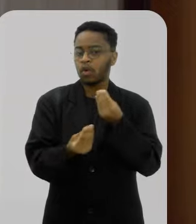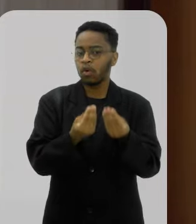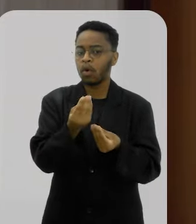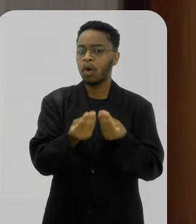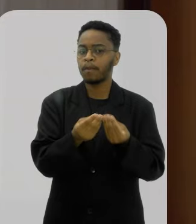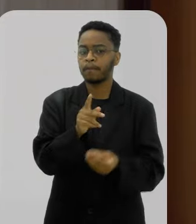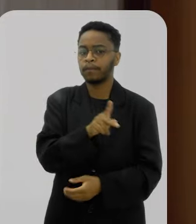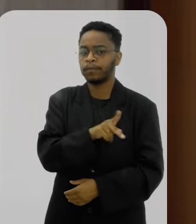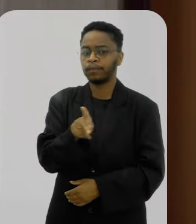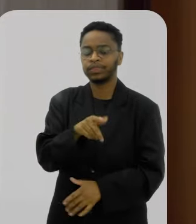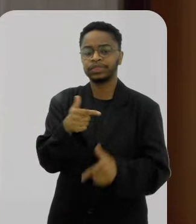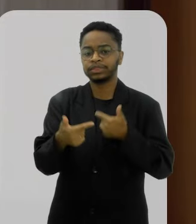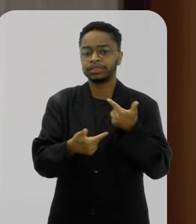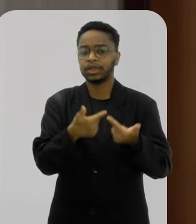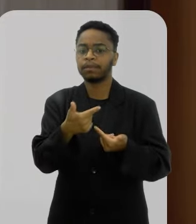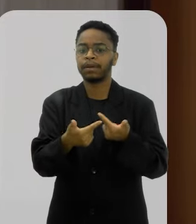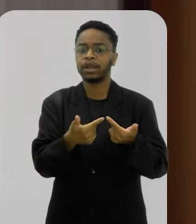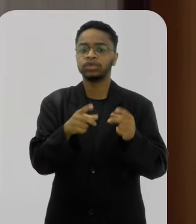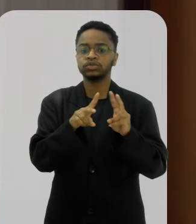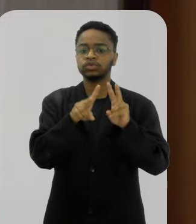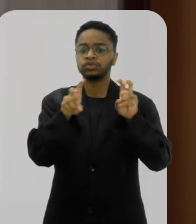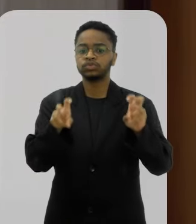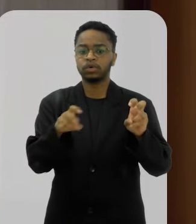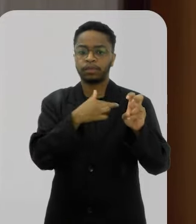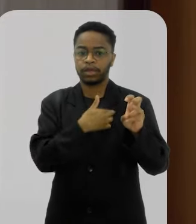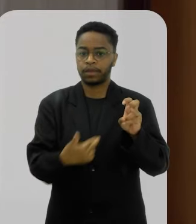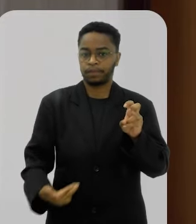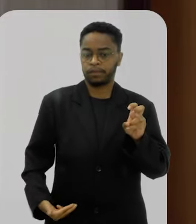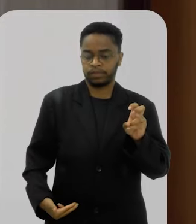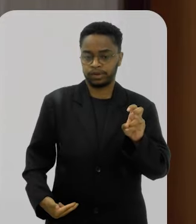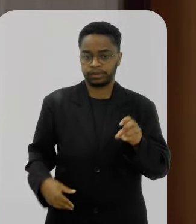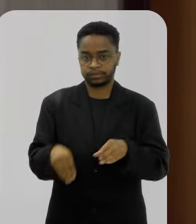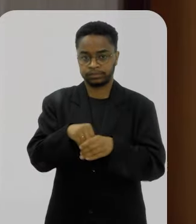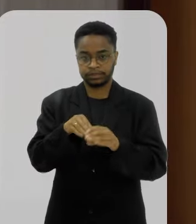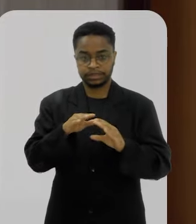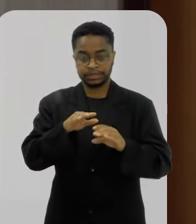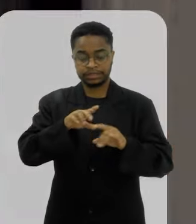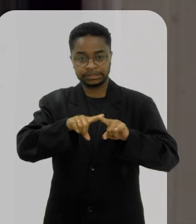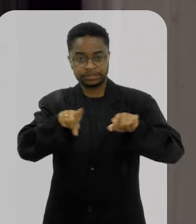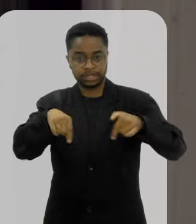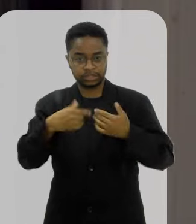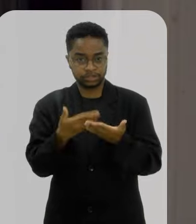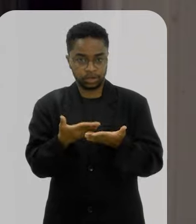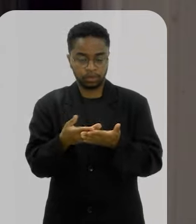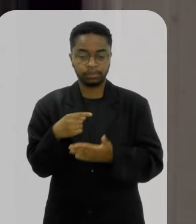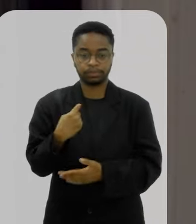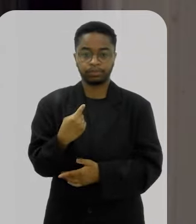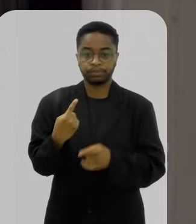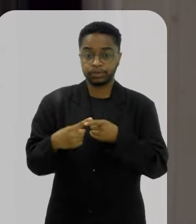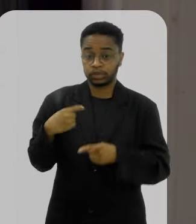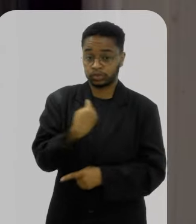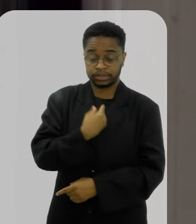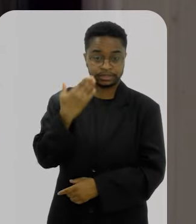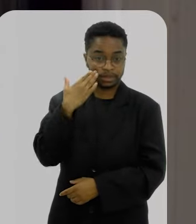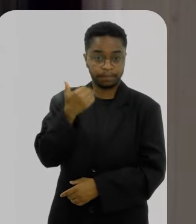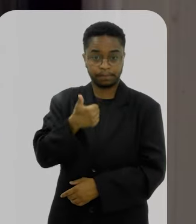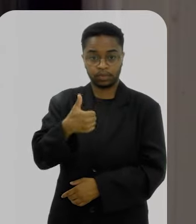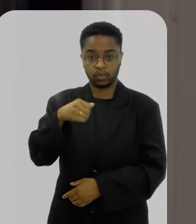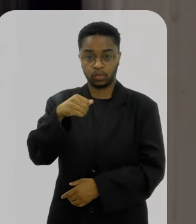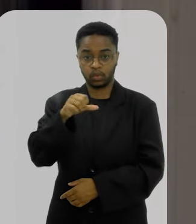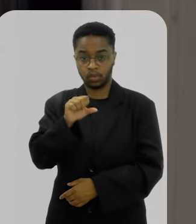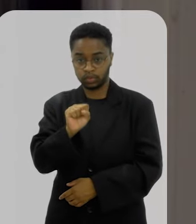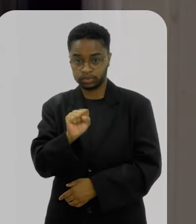Como nós, professores, trabalhamos a formação da República em sala de aula? Nós sabemos que em 1889, em 15